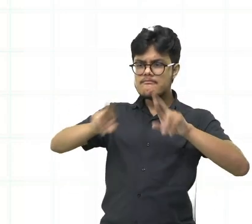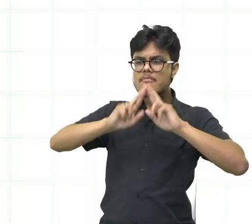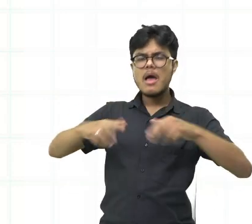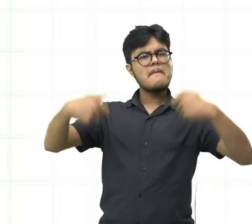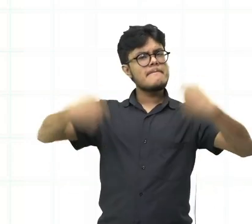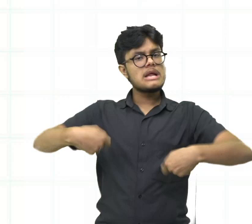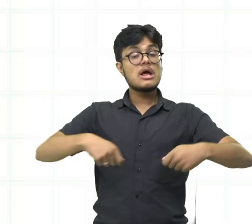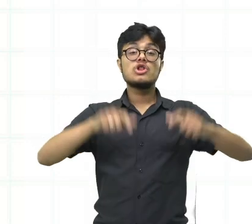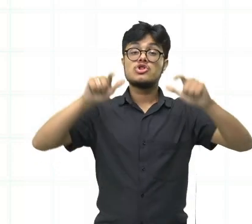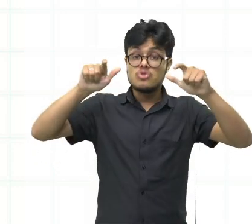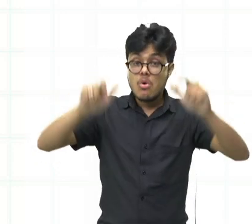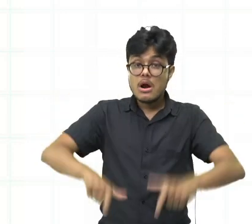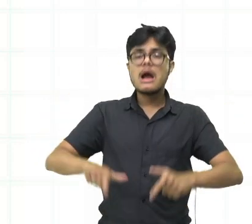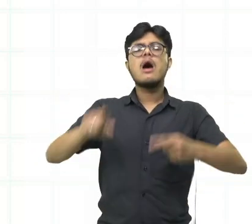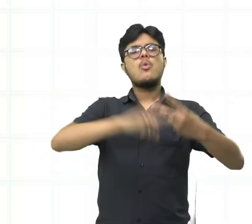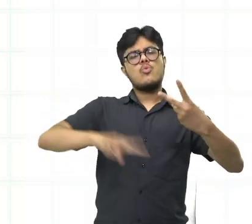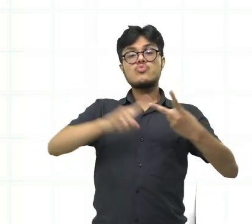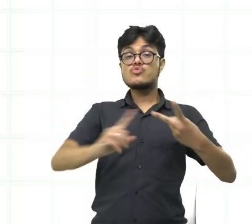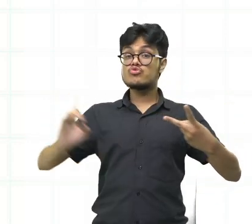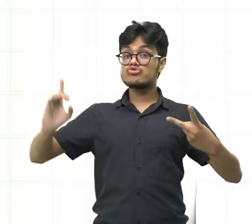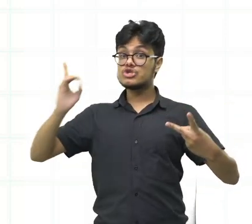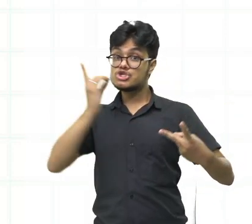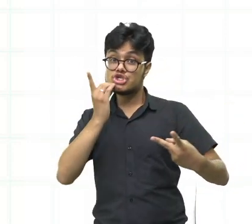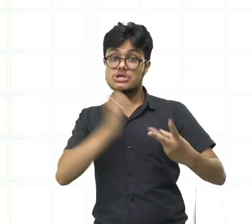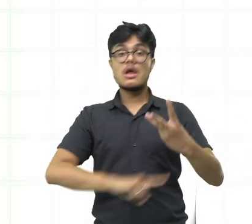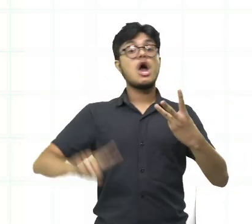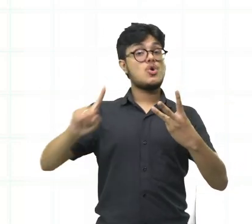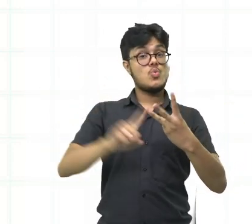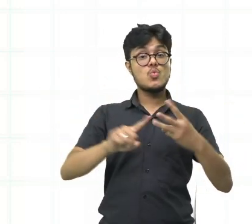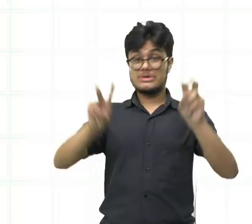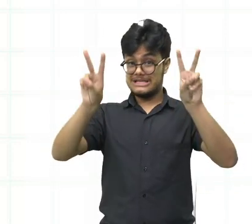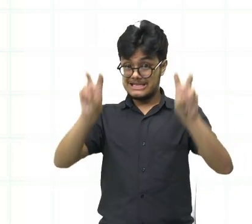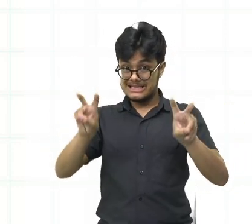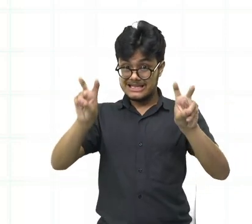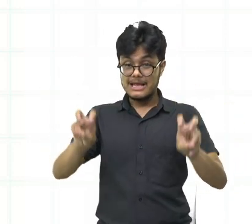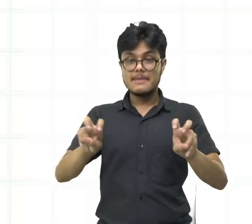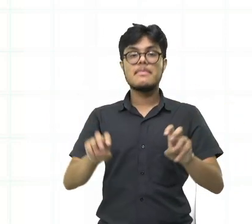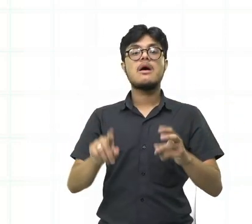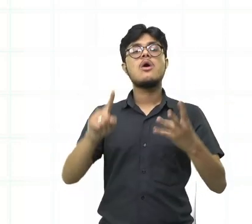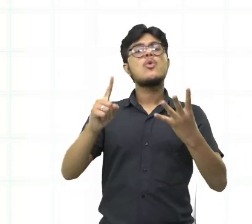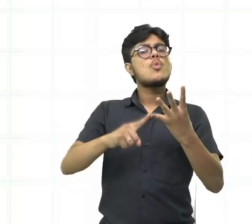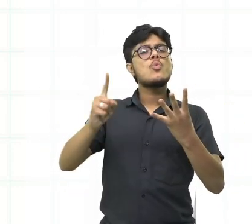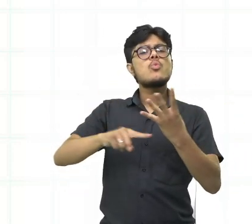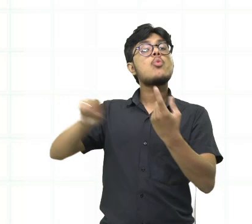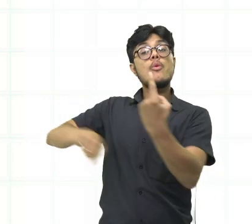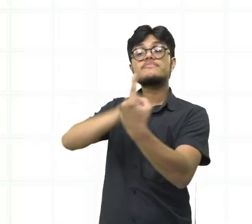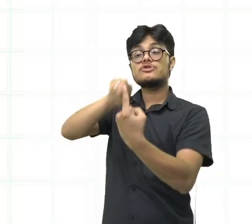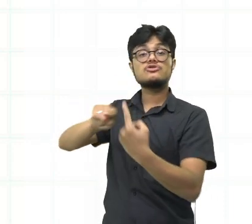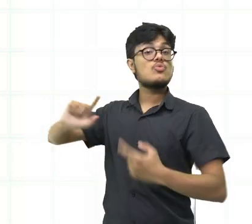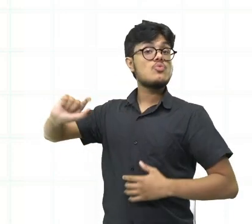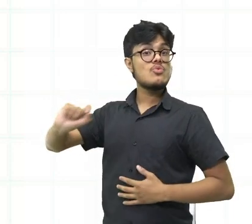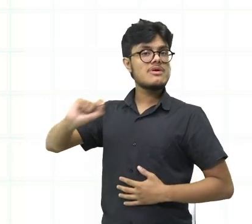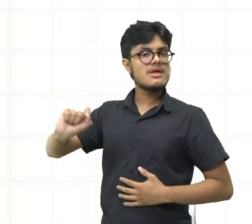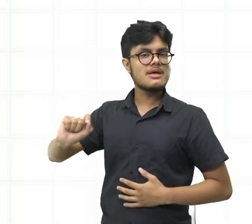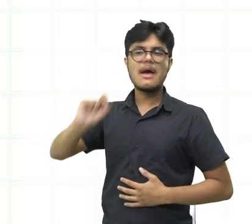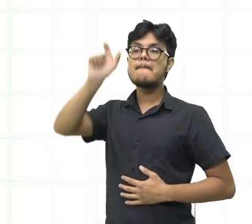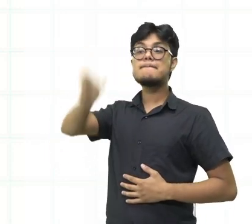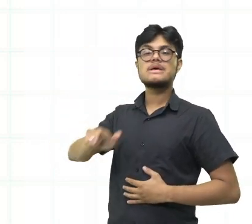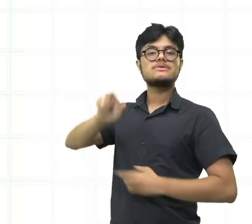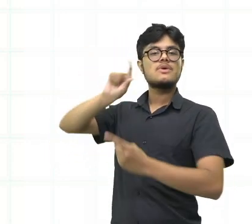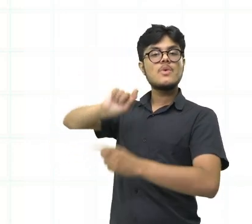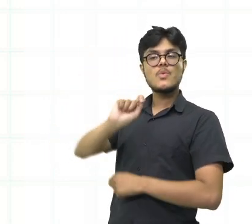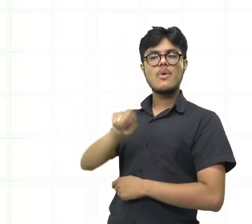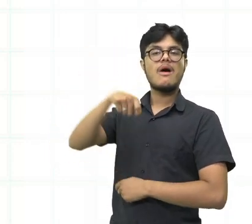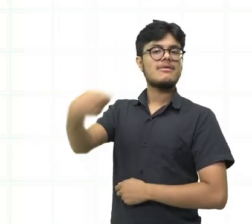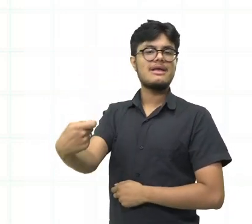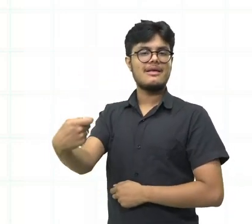o local, a data, o assunto, certo? Para quem você está se referindo no caso, ele está mandando para quem?